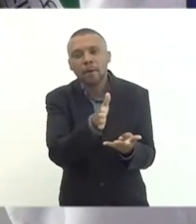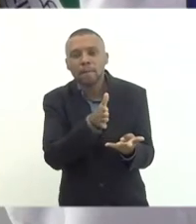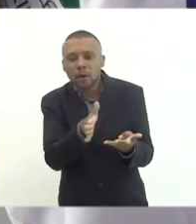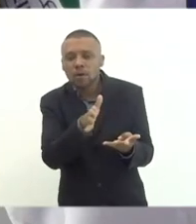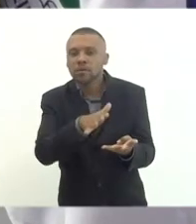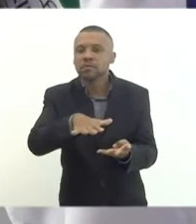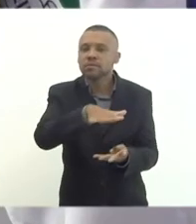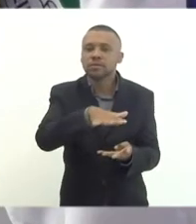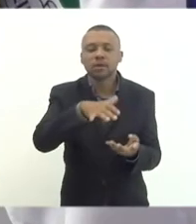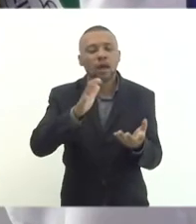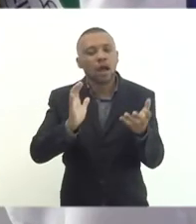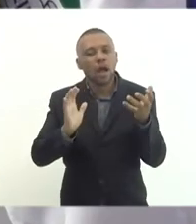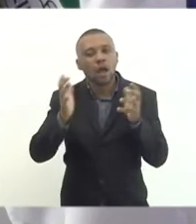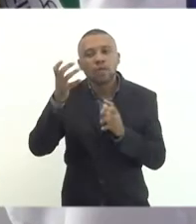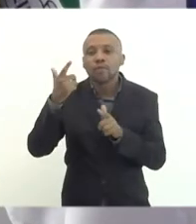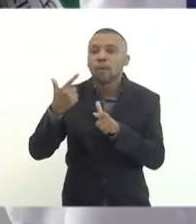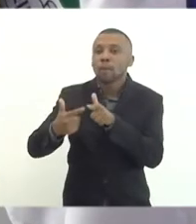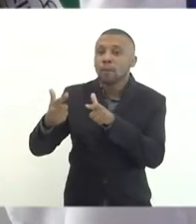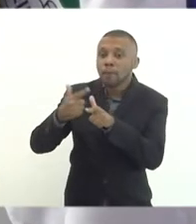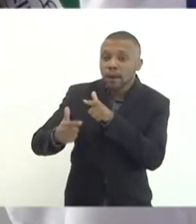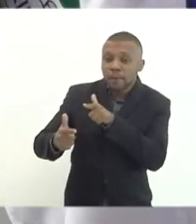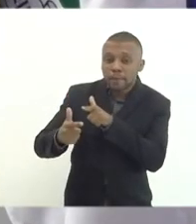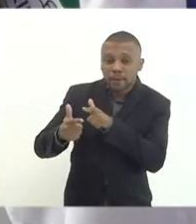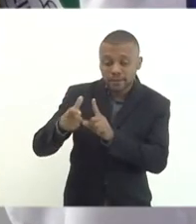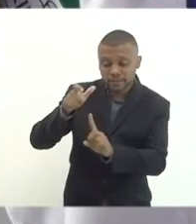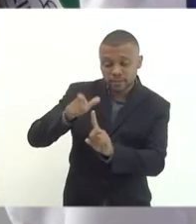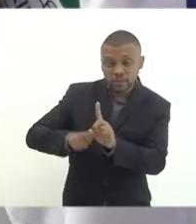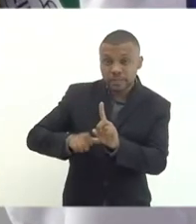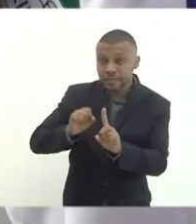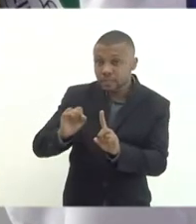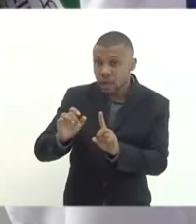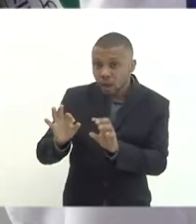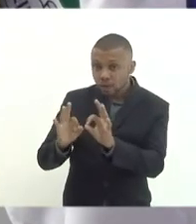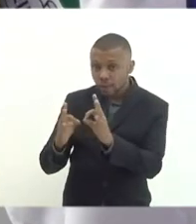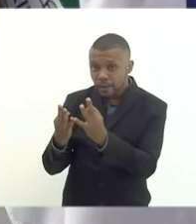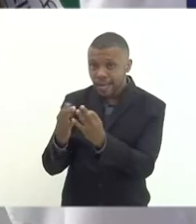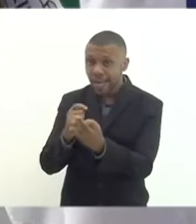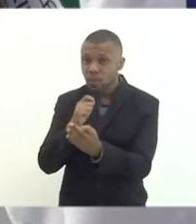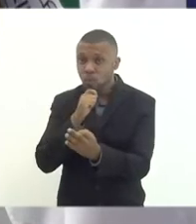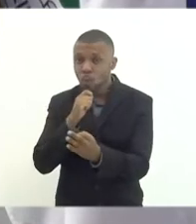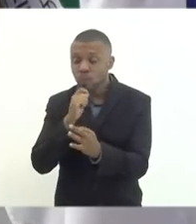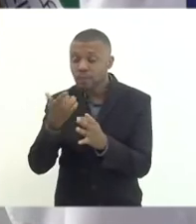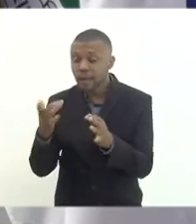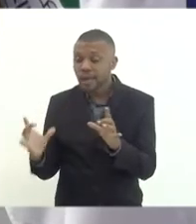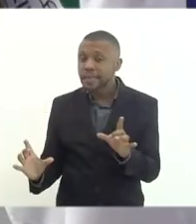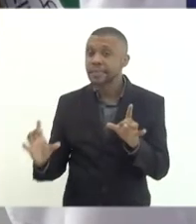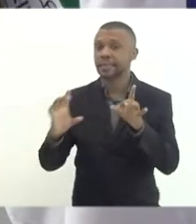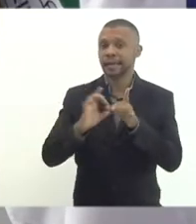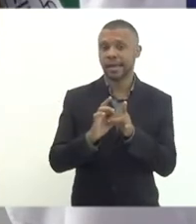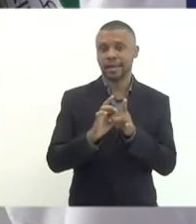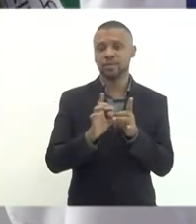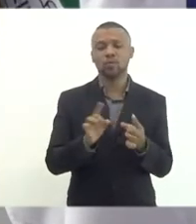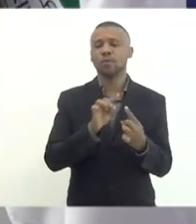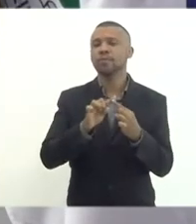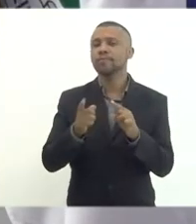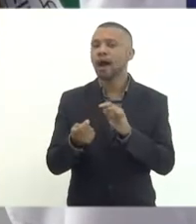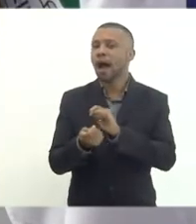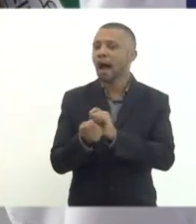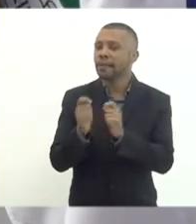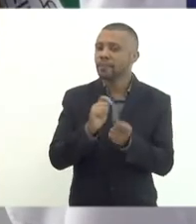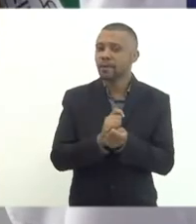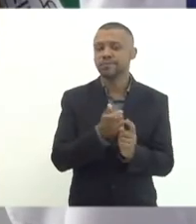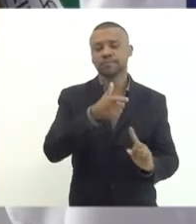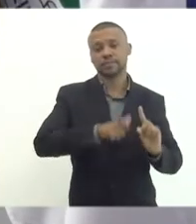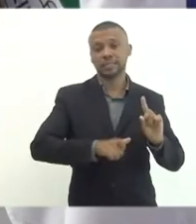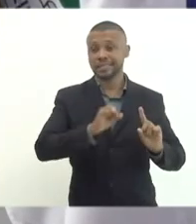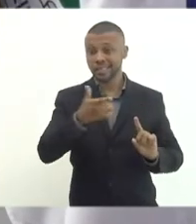resolver o problema do usuário se o familiar não está integrado na ressocialização deixa o usuário porque uma vez